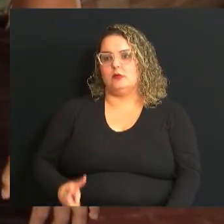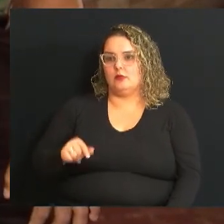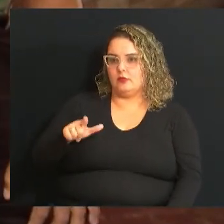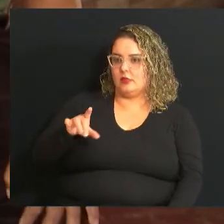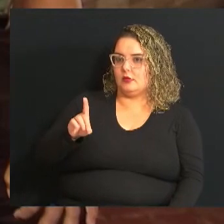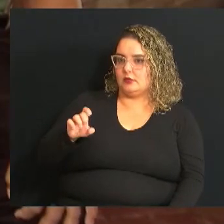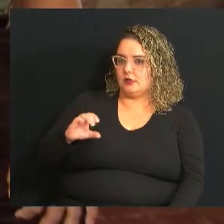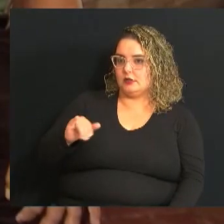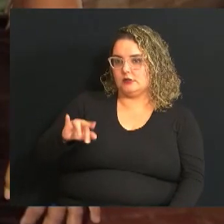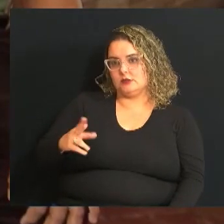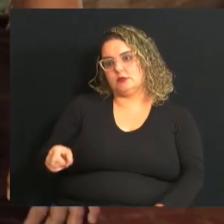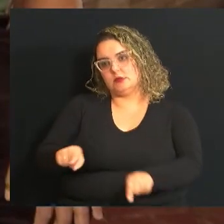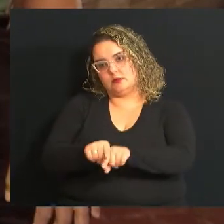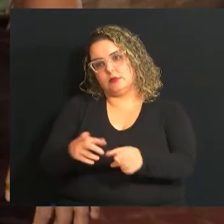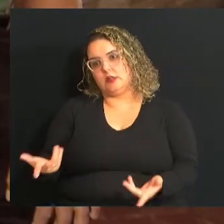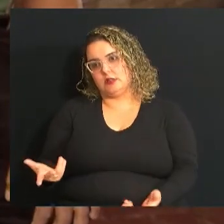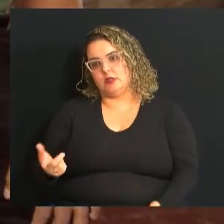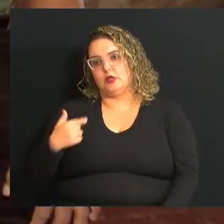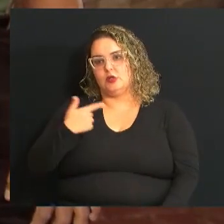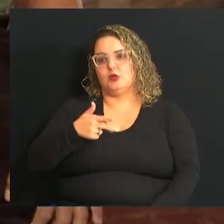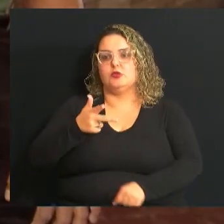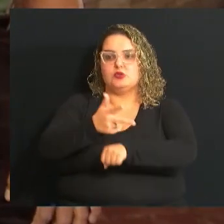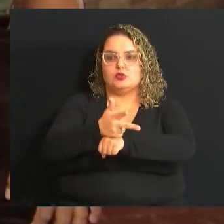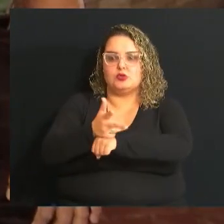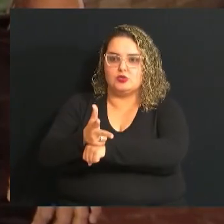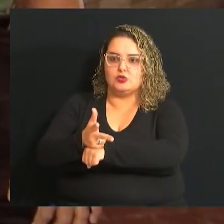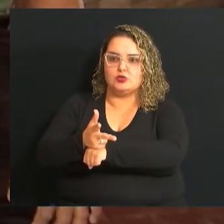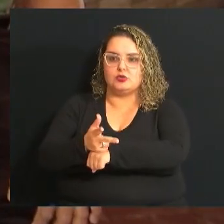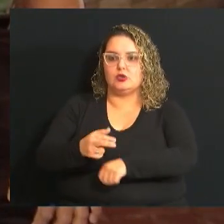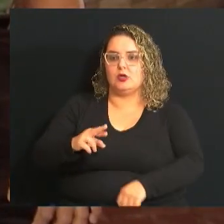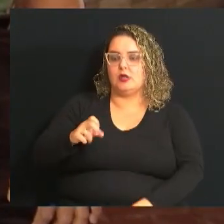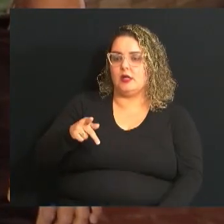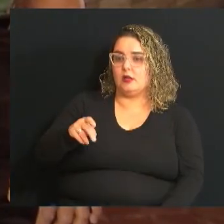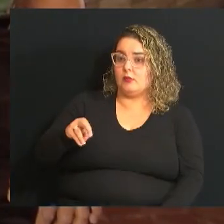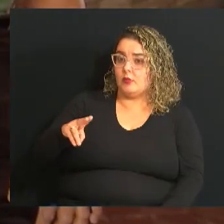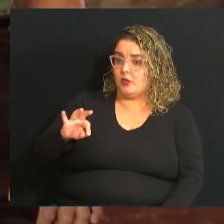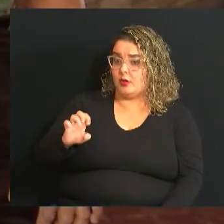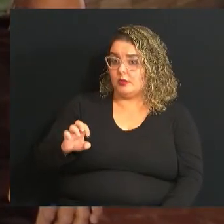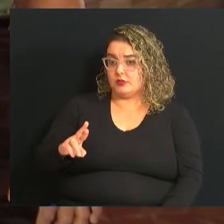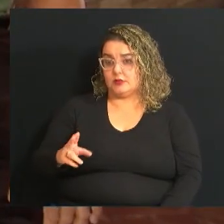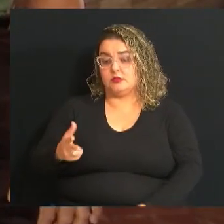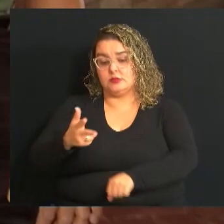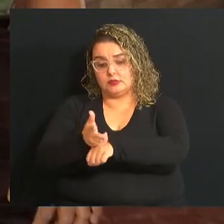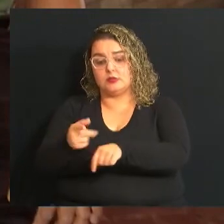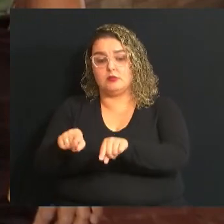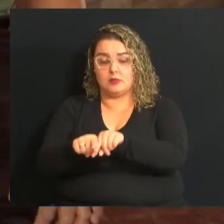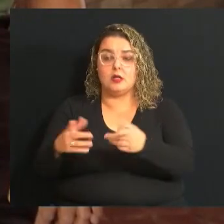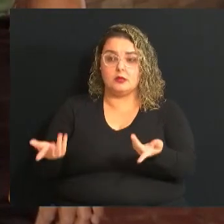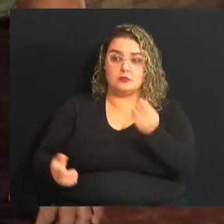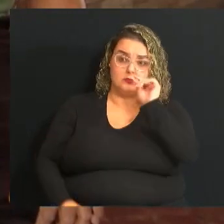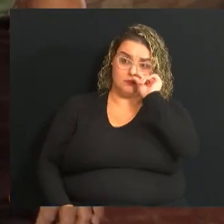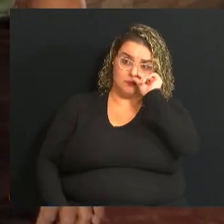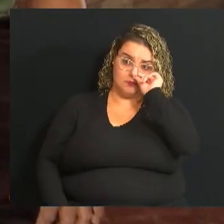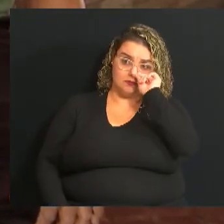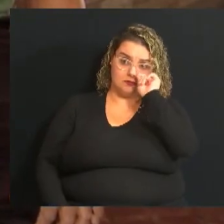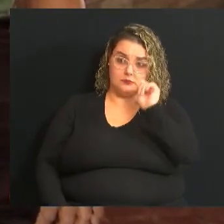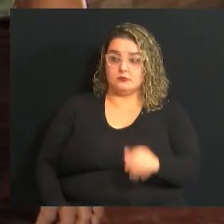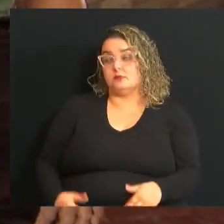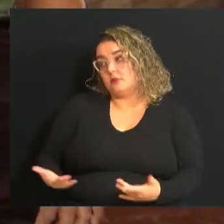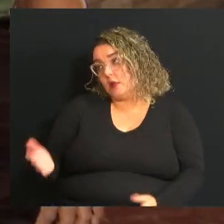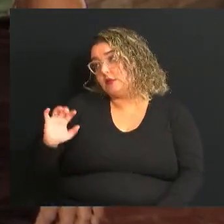arrepender até 7 dias contados da data do recebimento do produto. Porque normalmente você compra o produto, ele